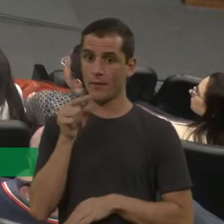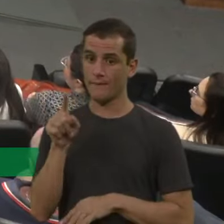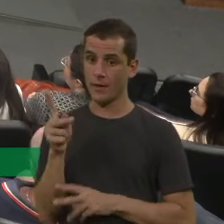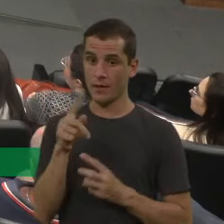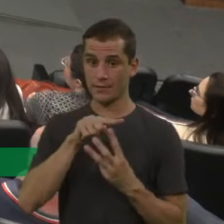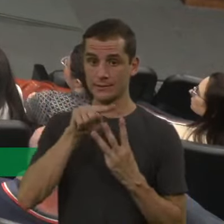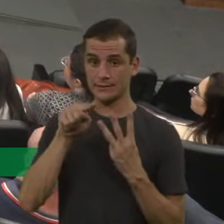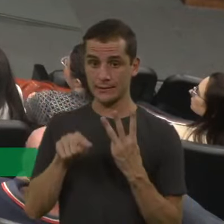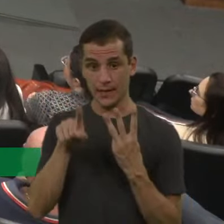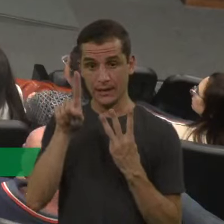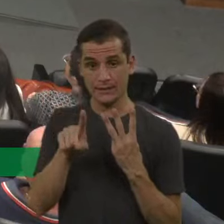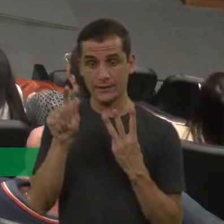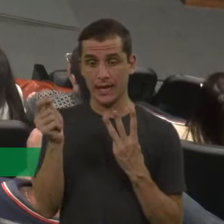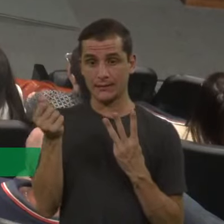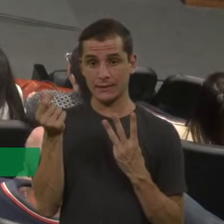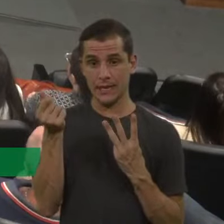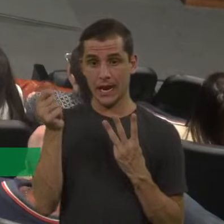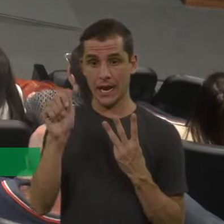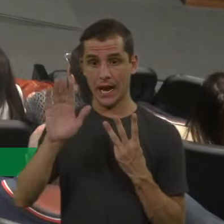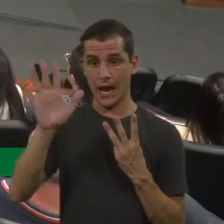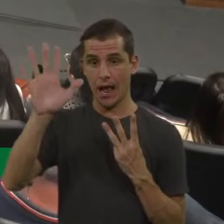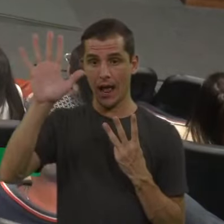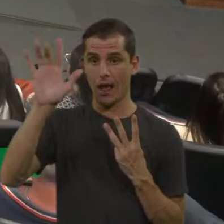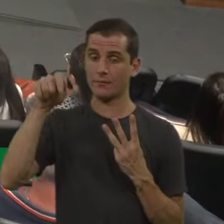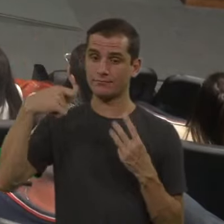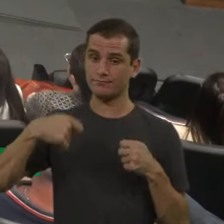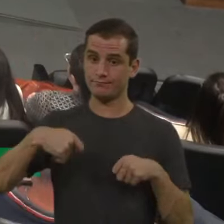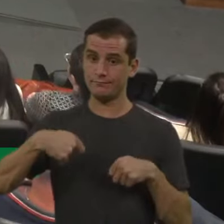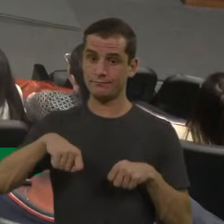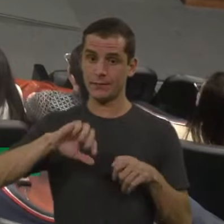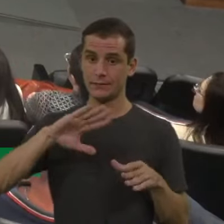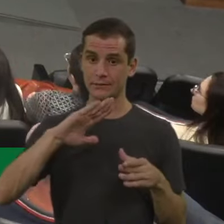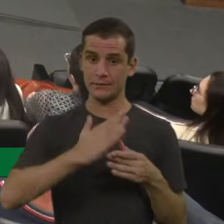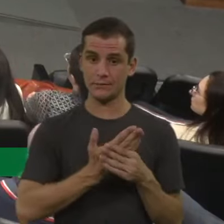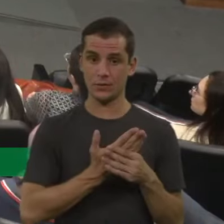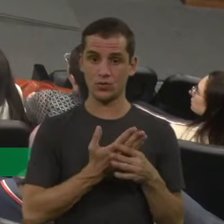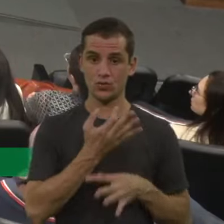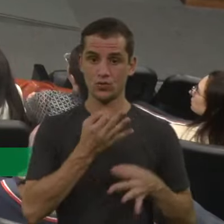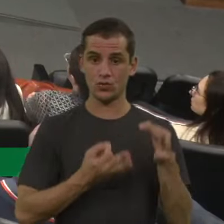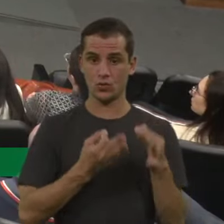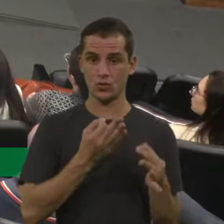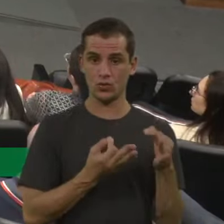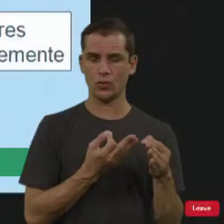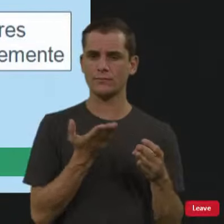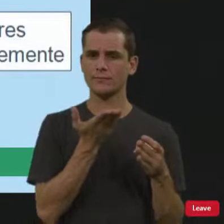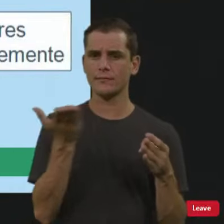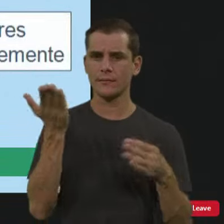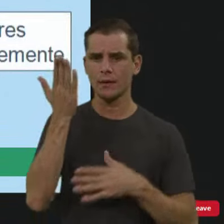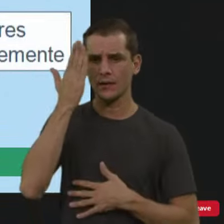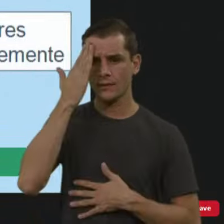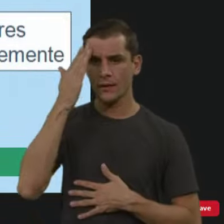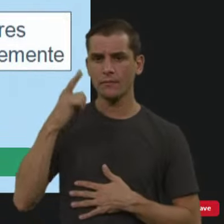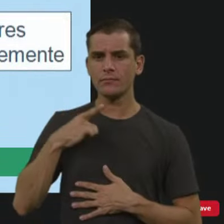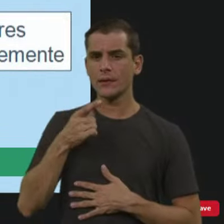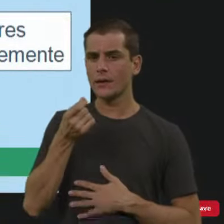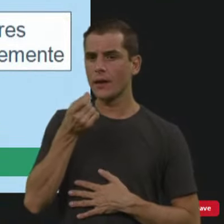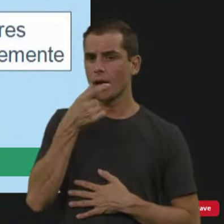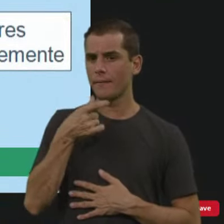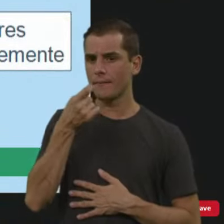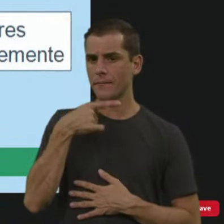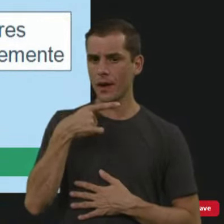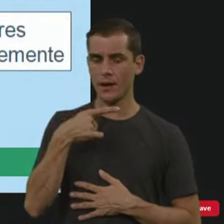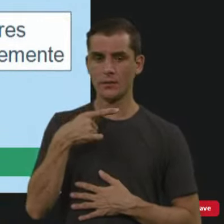adquirir precisa processo judicial. Que, só para vocês terem uma ideia, aquele medicamento lá, o inibidor